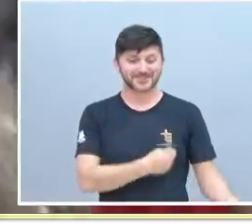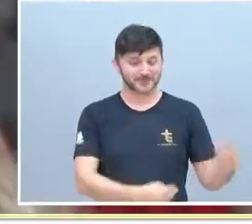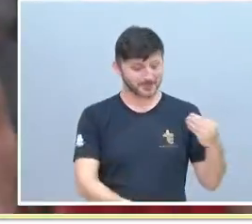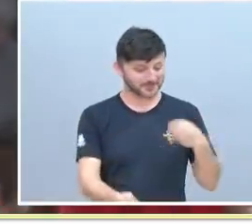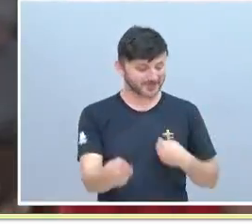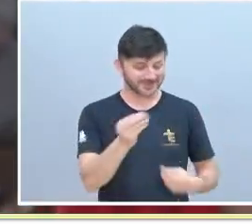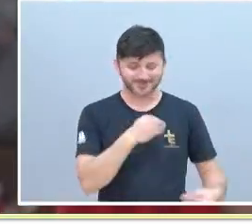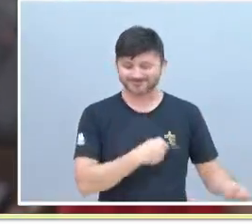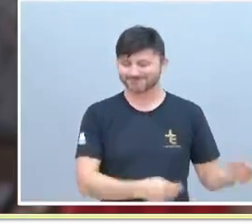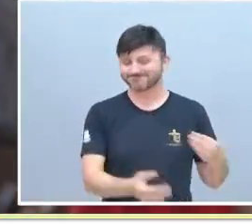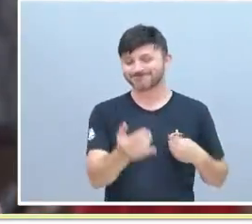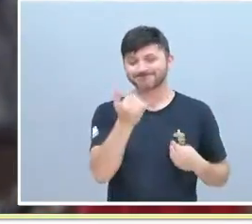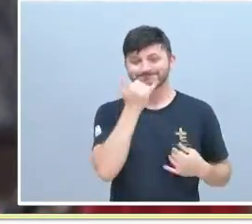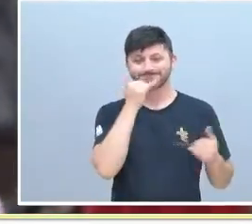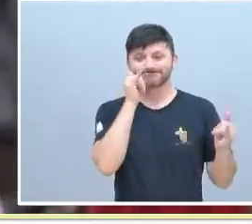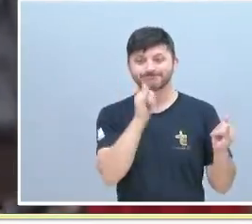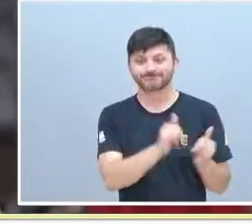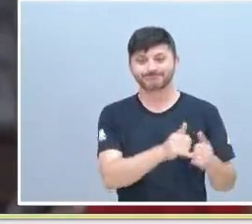nossas culpas